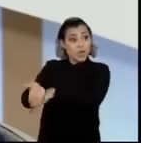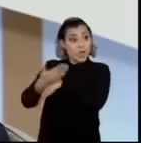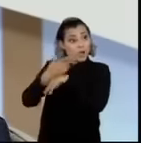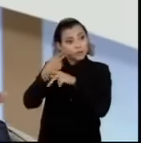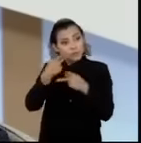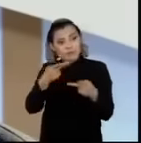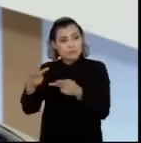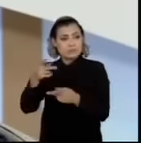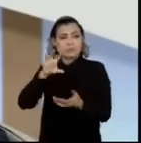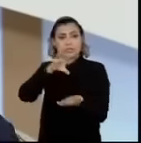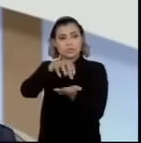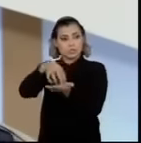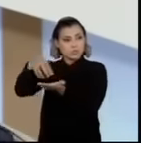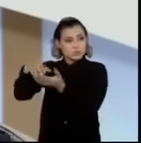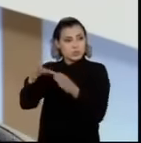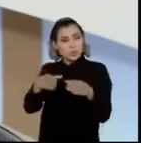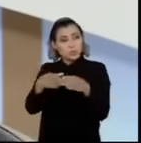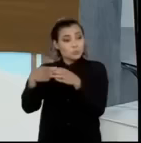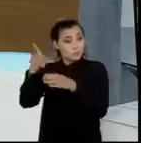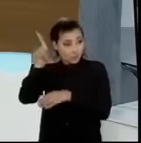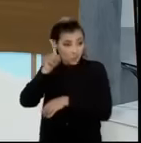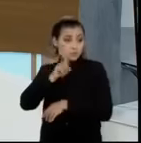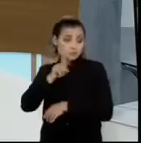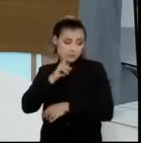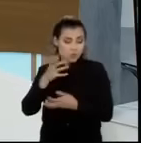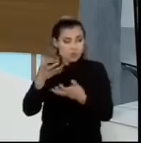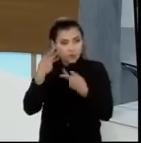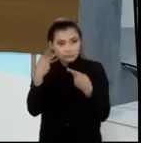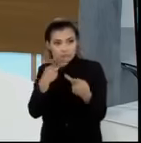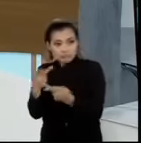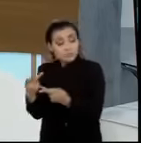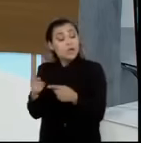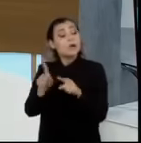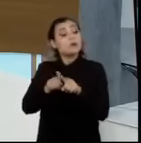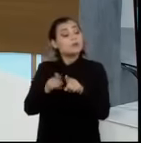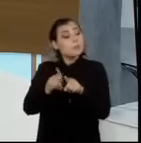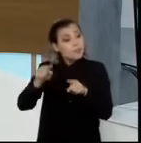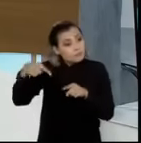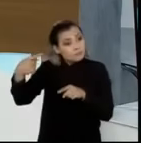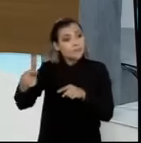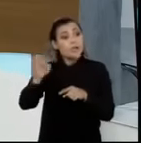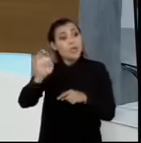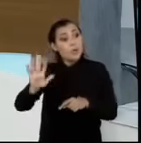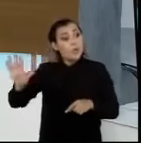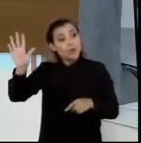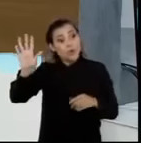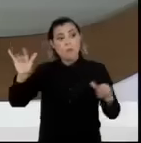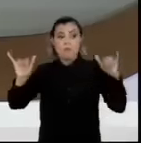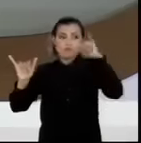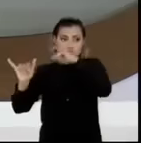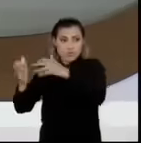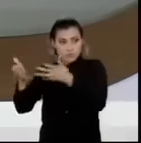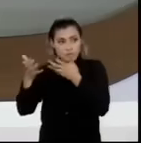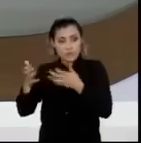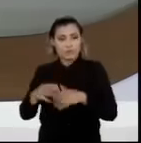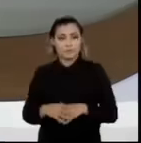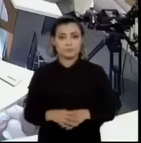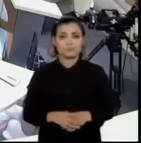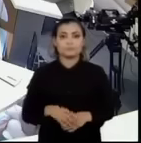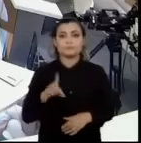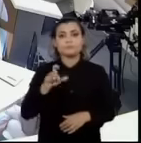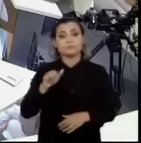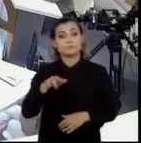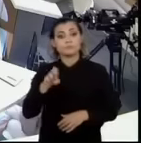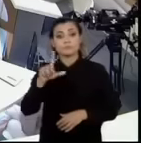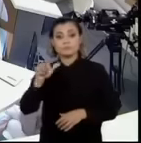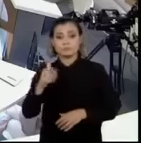algumas instituições, alguns grupos lá nos Estados Unidos e em seguida desdobrar para a Europa. Daniela, por favor. Ministro, queria perguntar